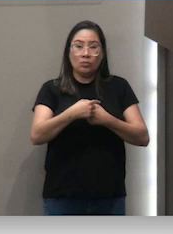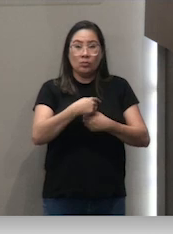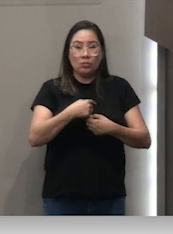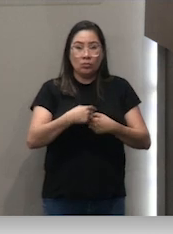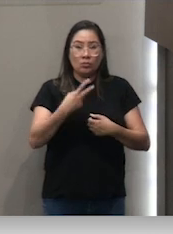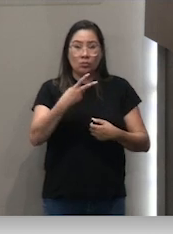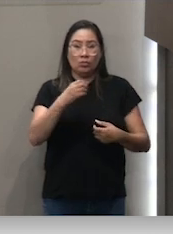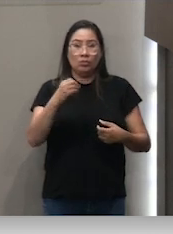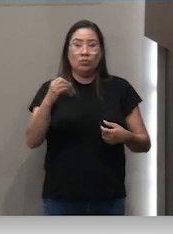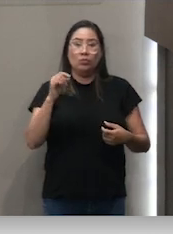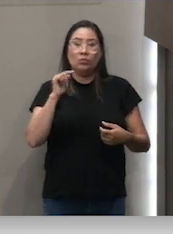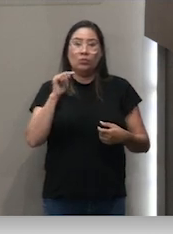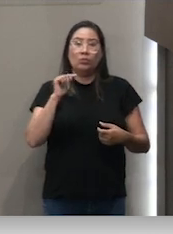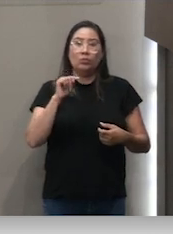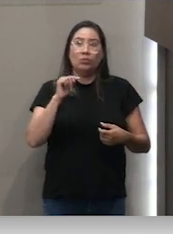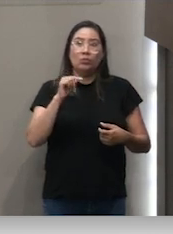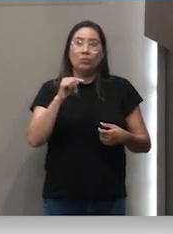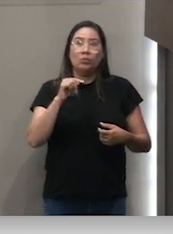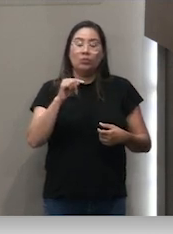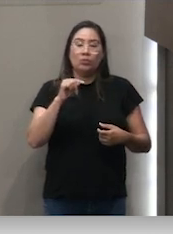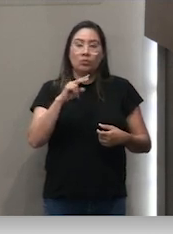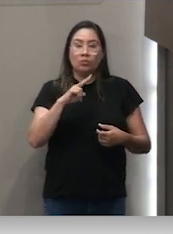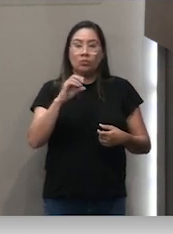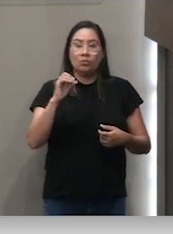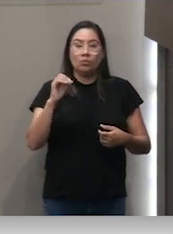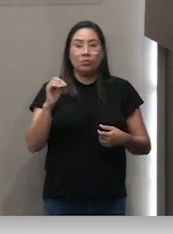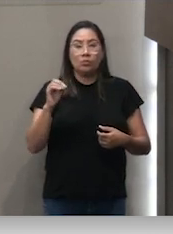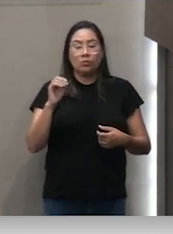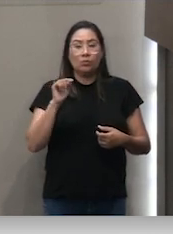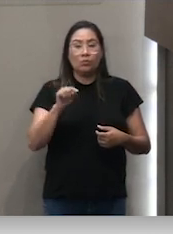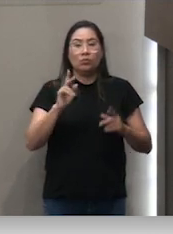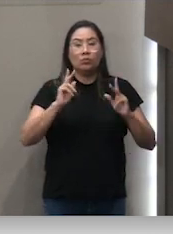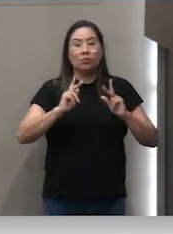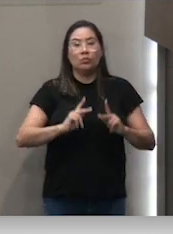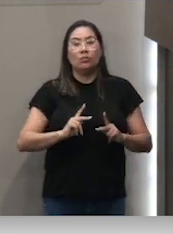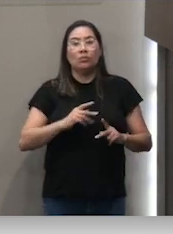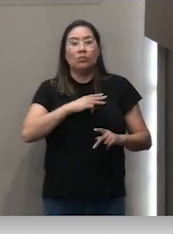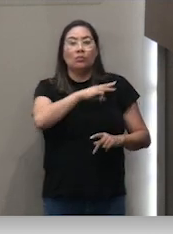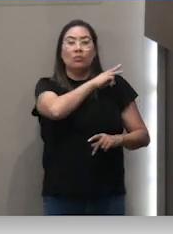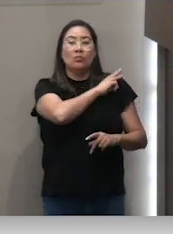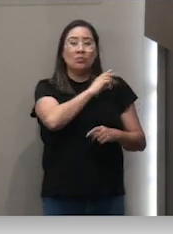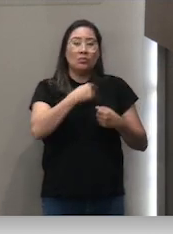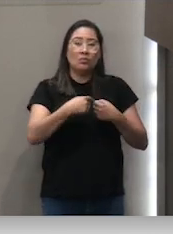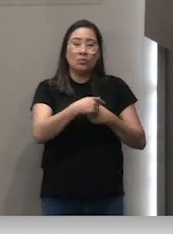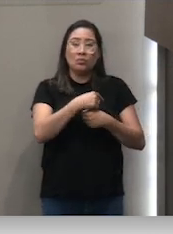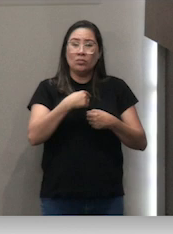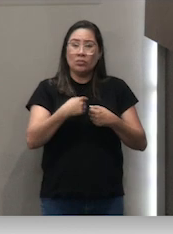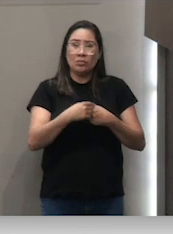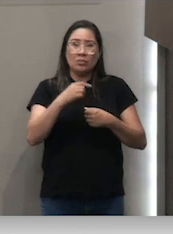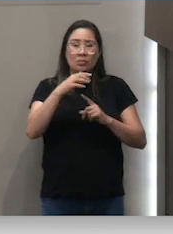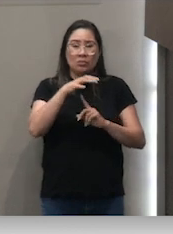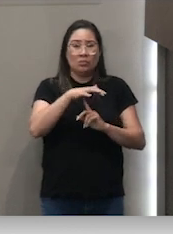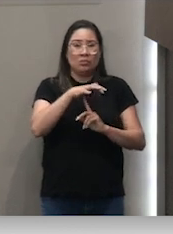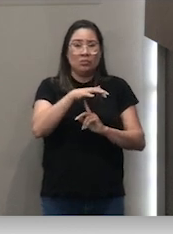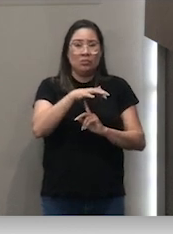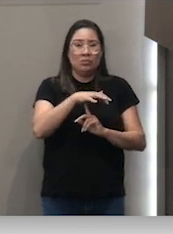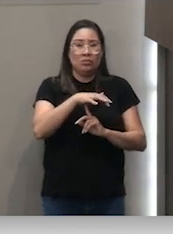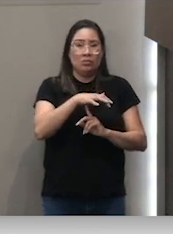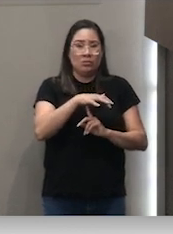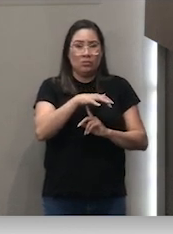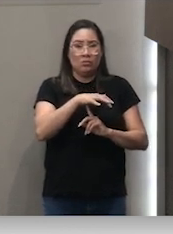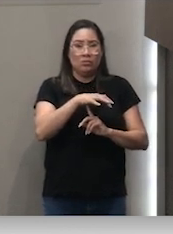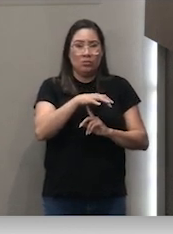mais de 220 mil habitantes perdeu uma unidade do Exército Brasileiro para Francisco Beltrão. Para mim, foi uma manobra política